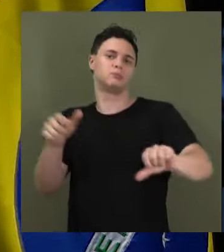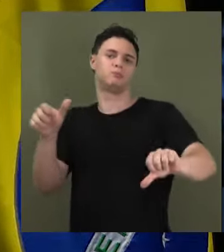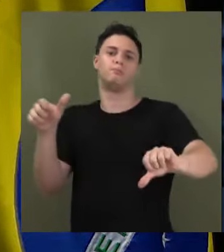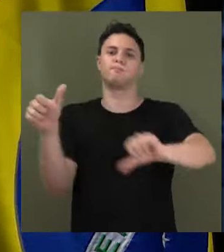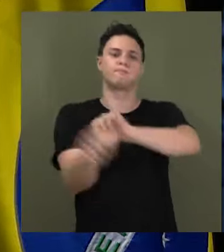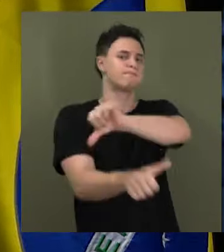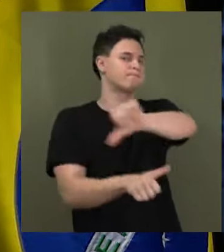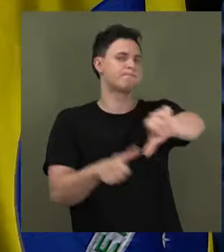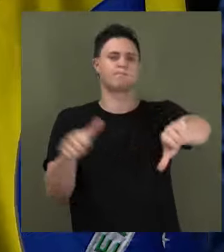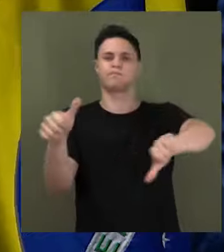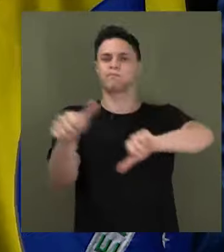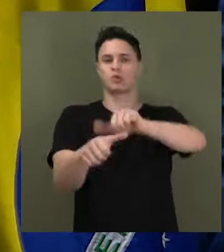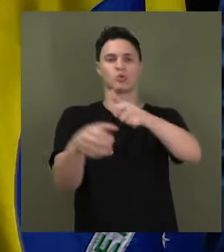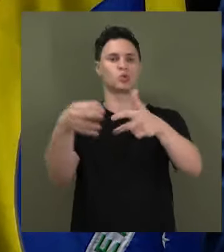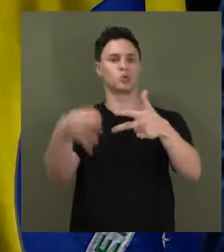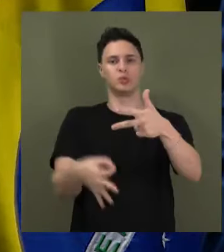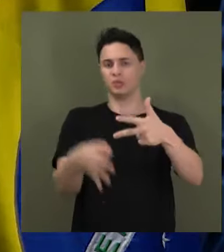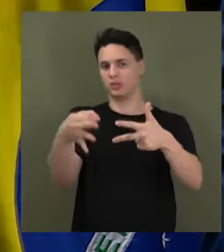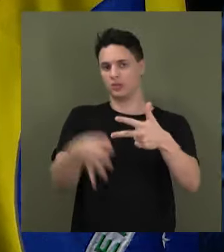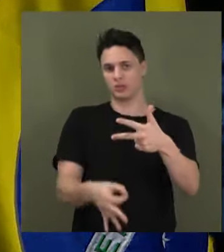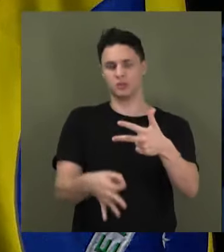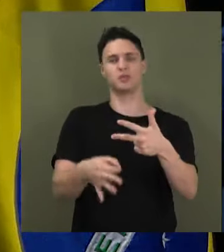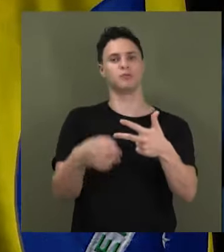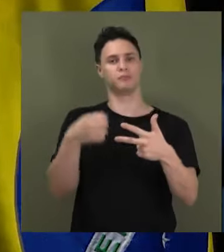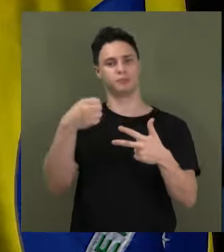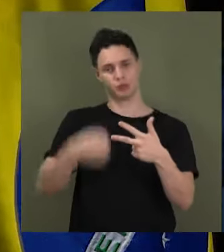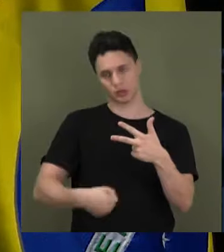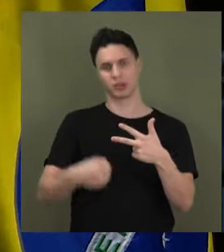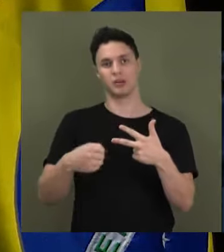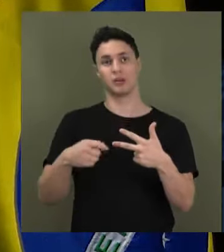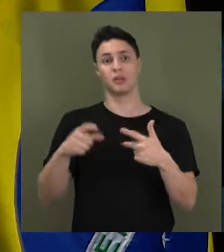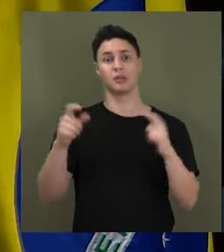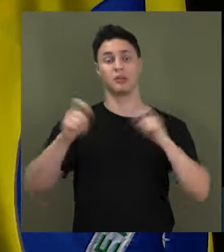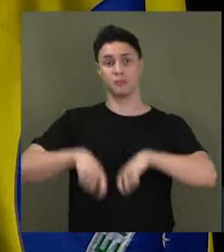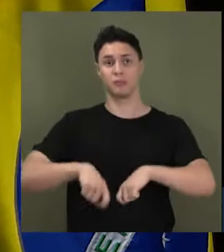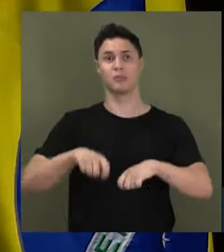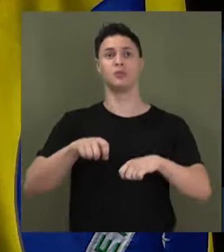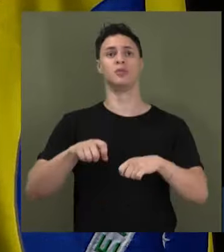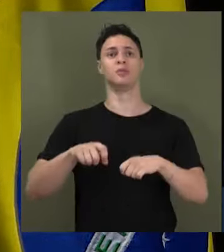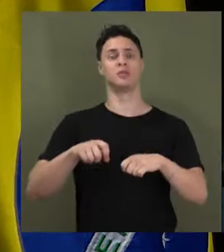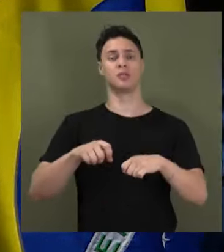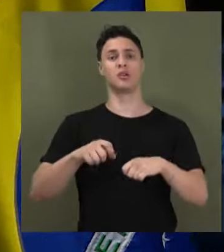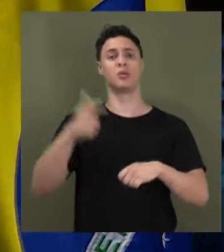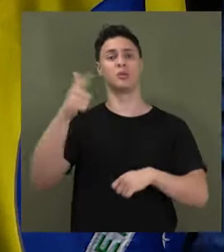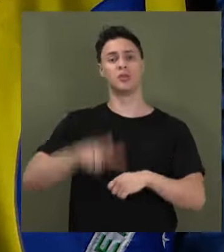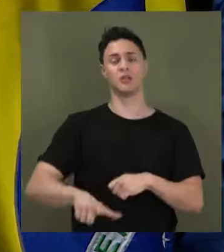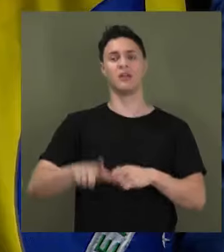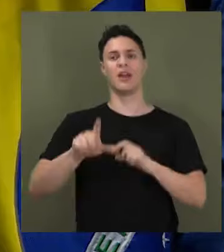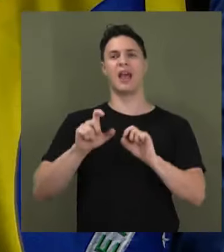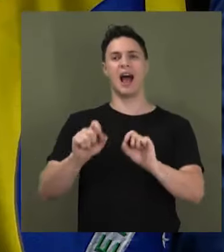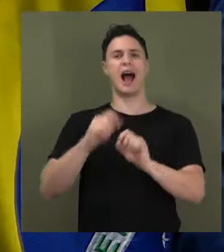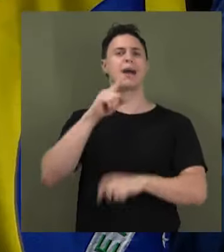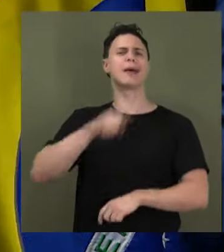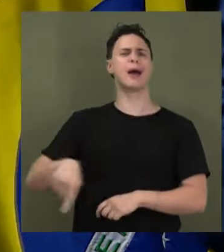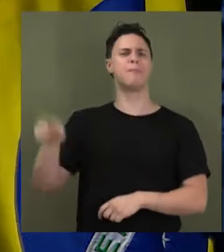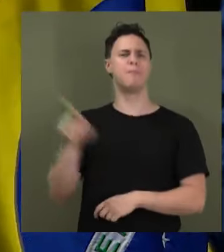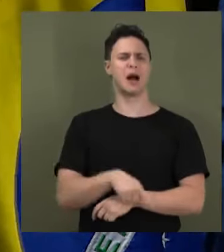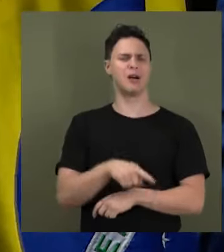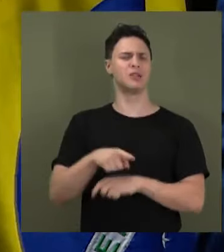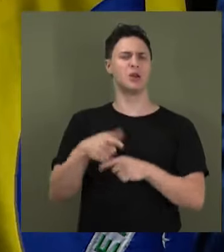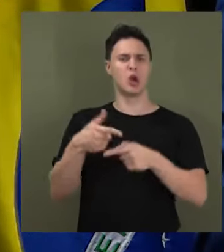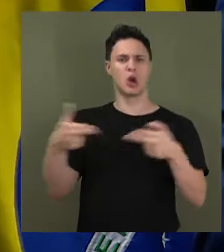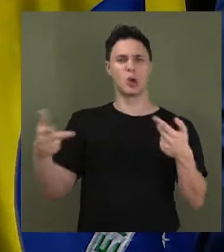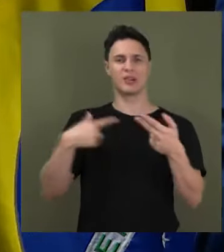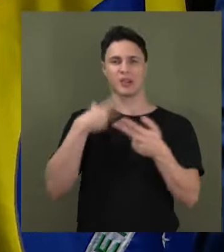do Poder Judiciário que possa também disciplinar a indústria dos penduricários, que